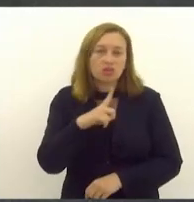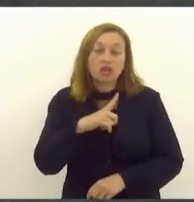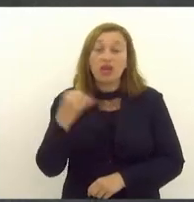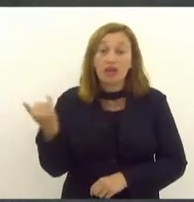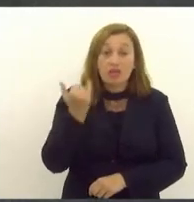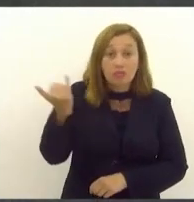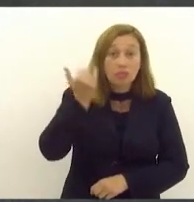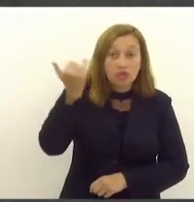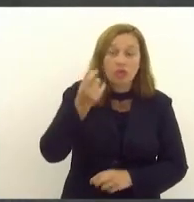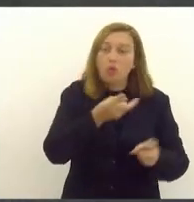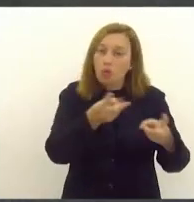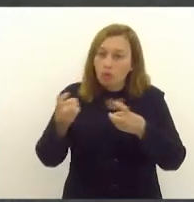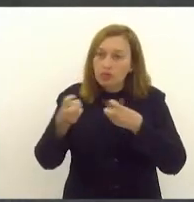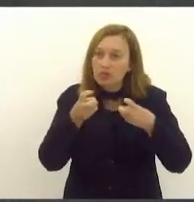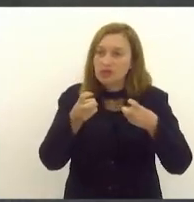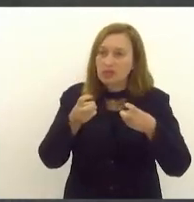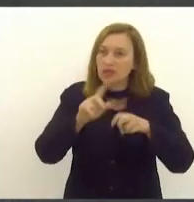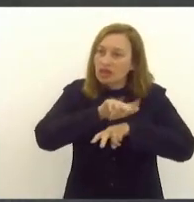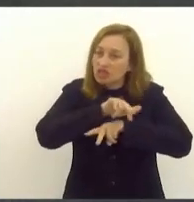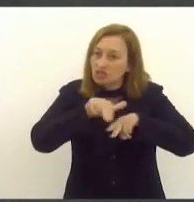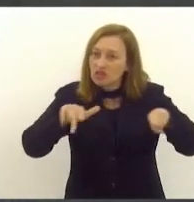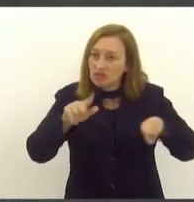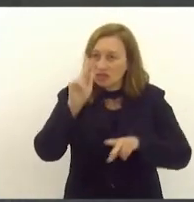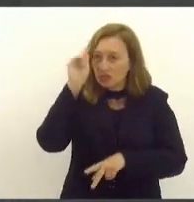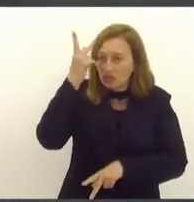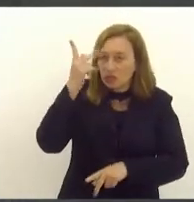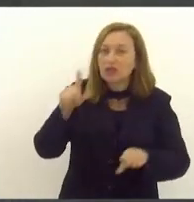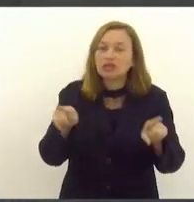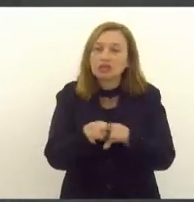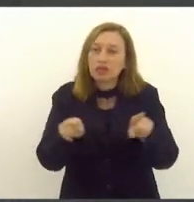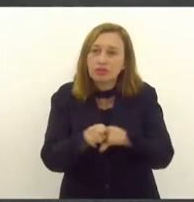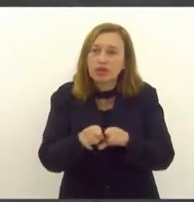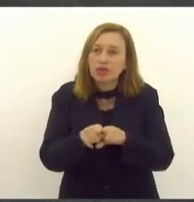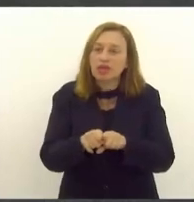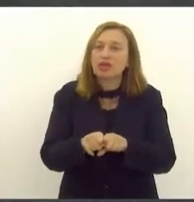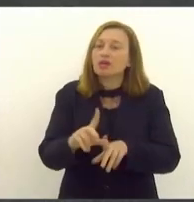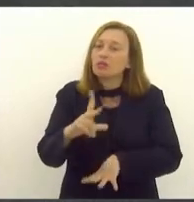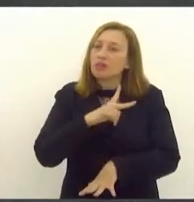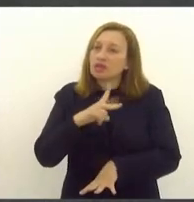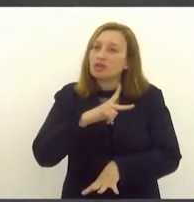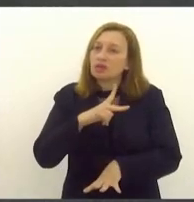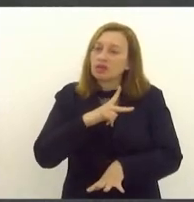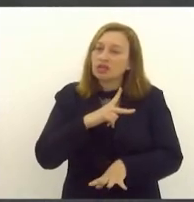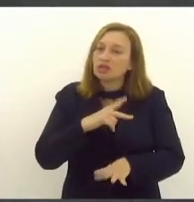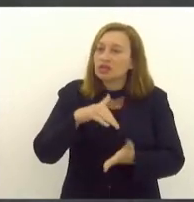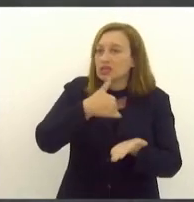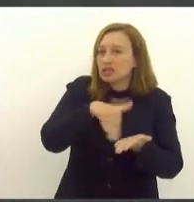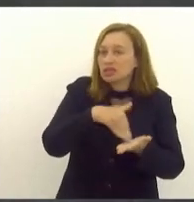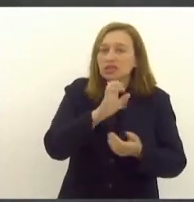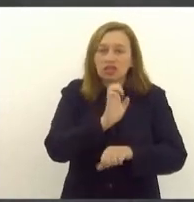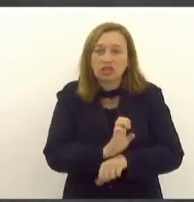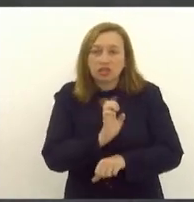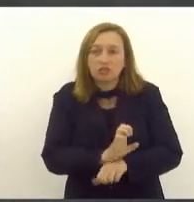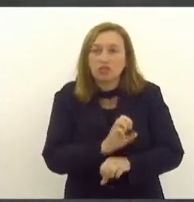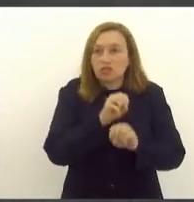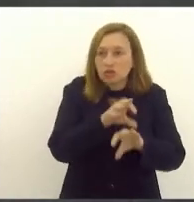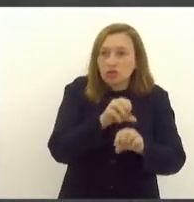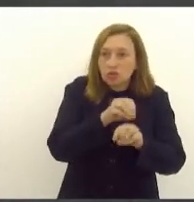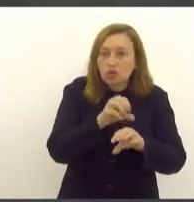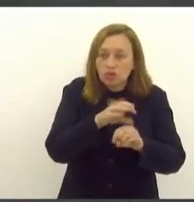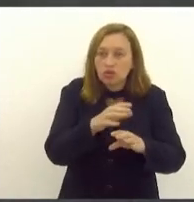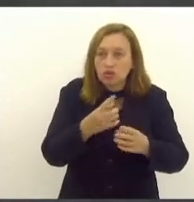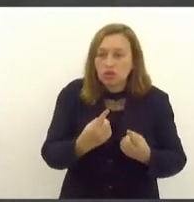importante observar as simetrias históricas e nesse caso particularmente no âmbito da Secretaria Estadual de Educação